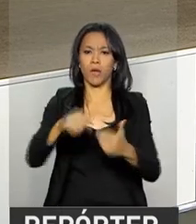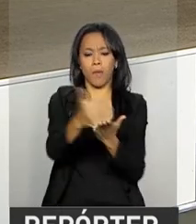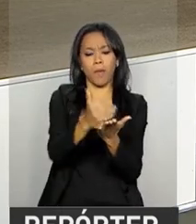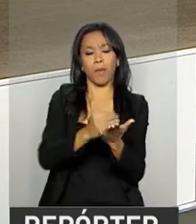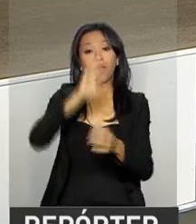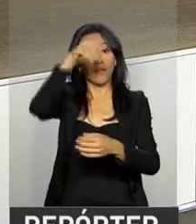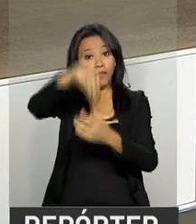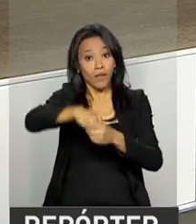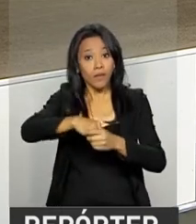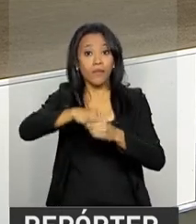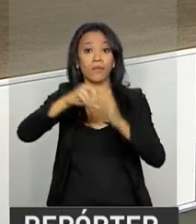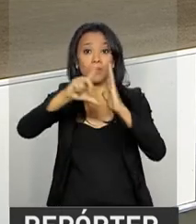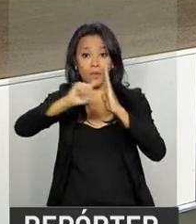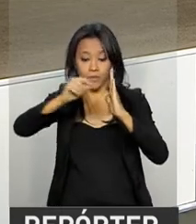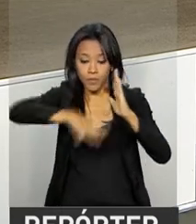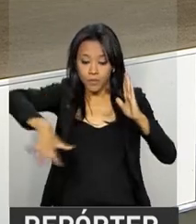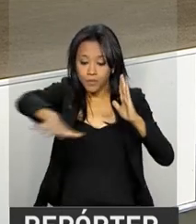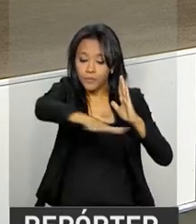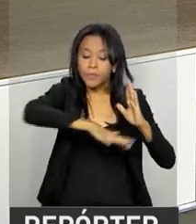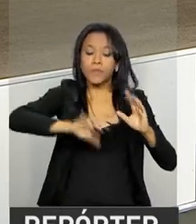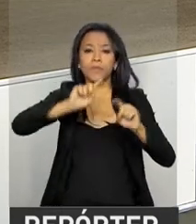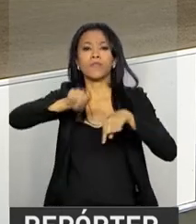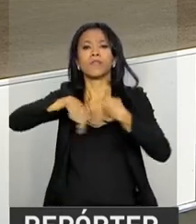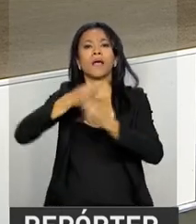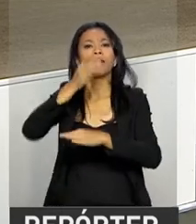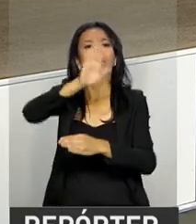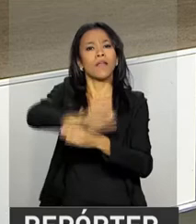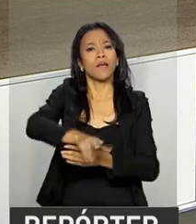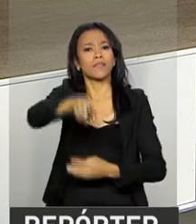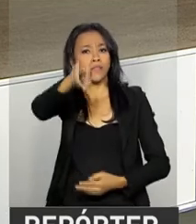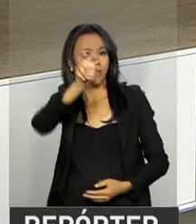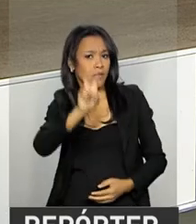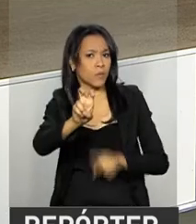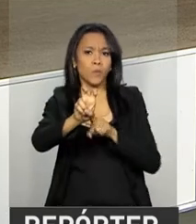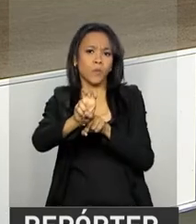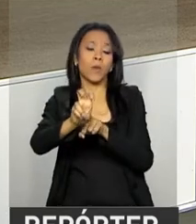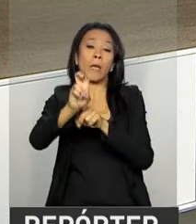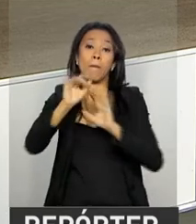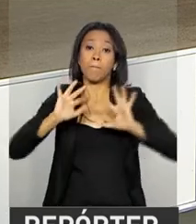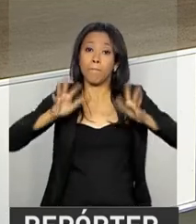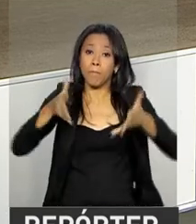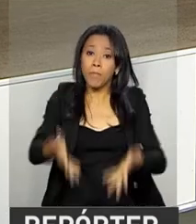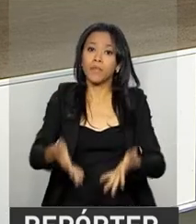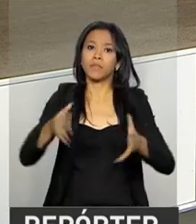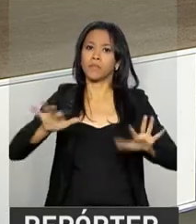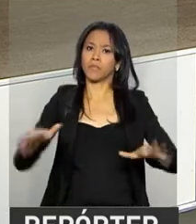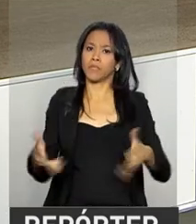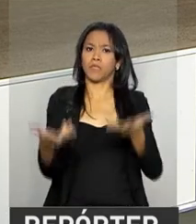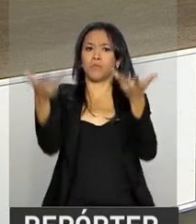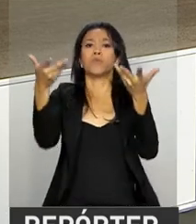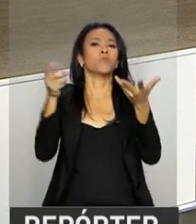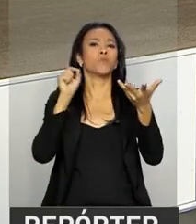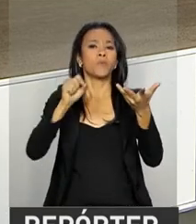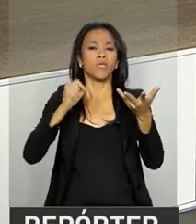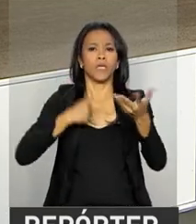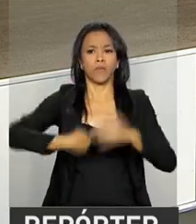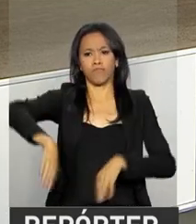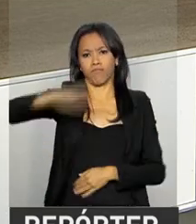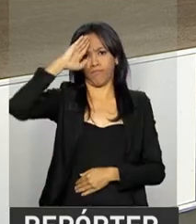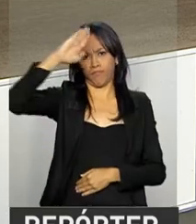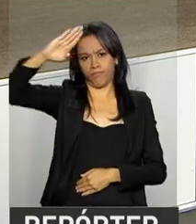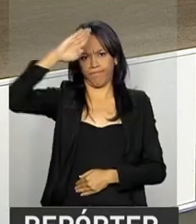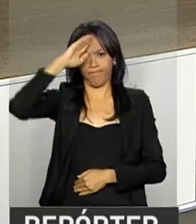aqui no palácio do planalto já à tarde às 5 horas ele participa da cerimônia de apresentação de oficiais-generais